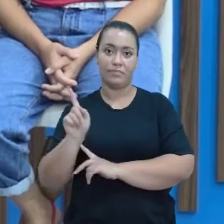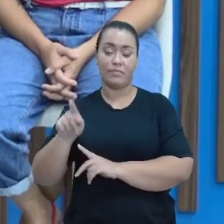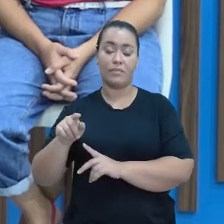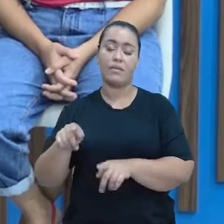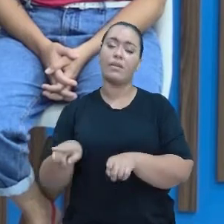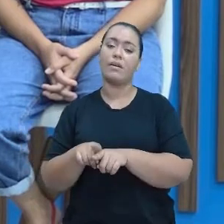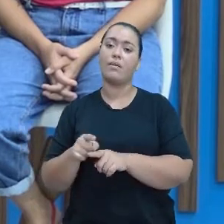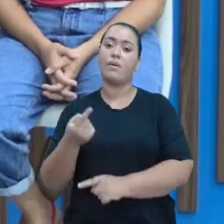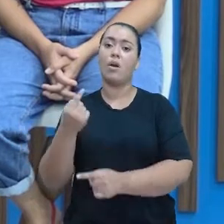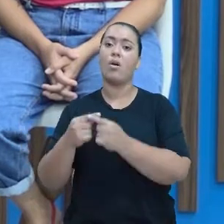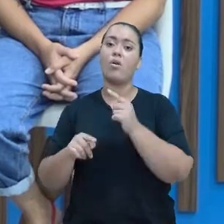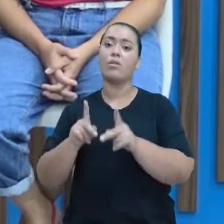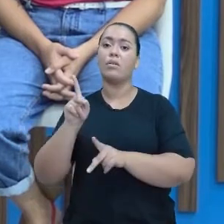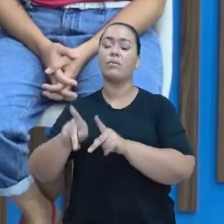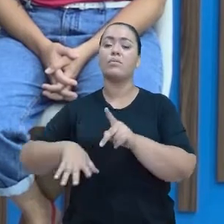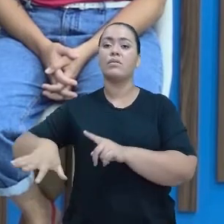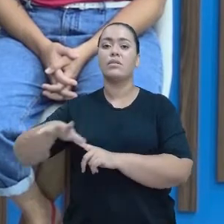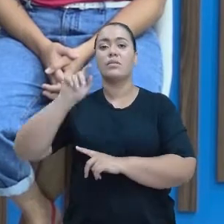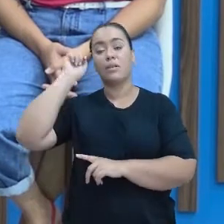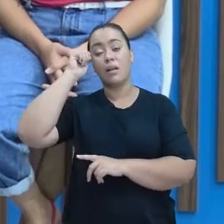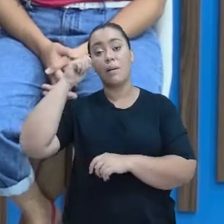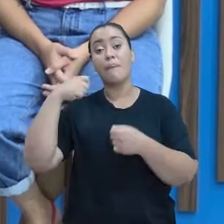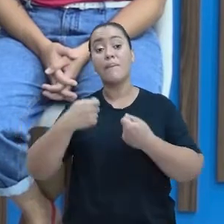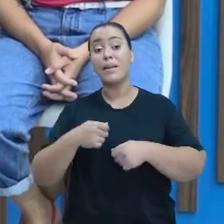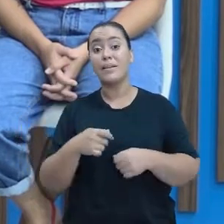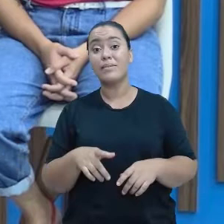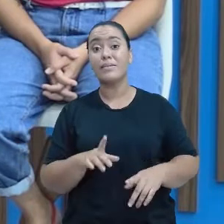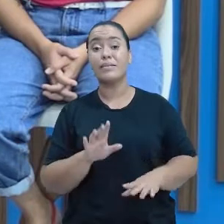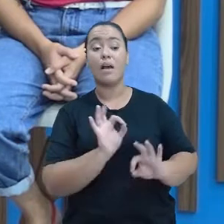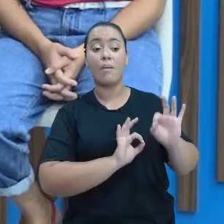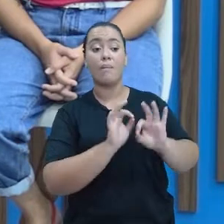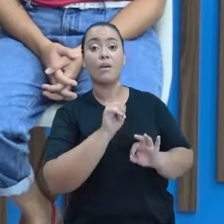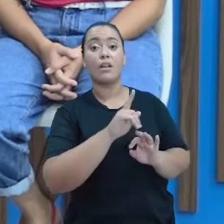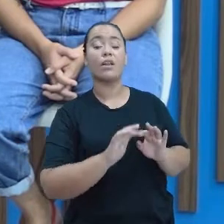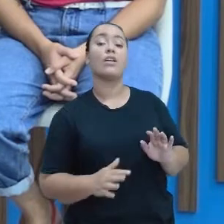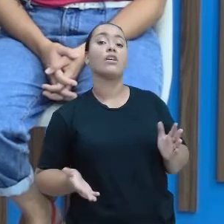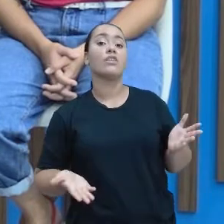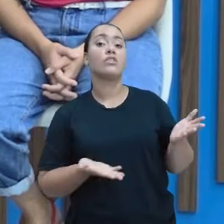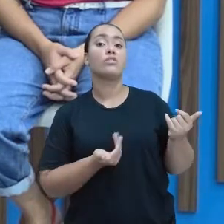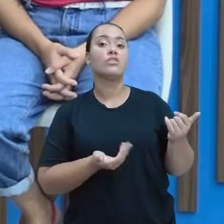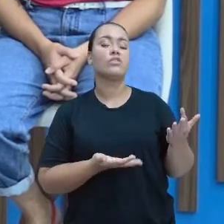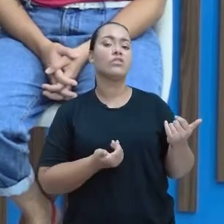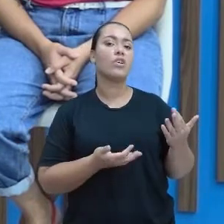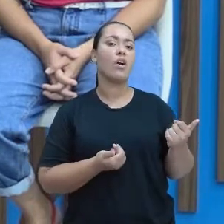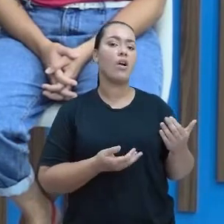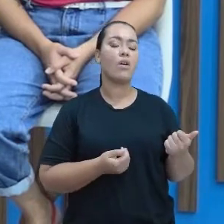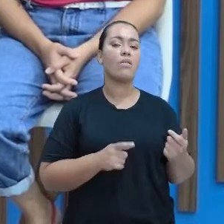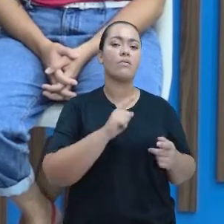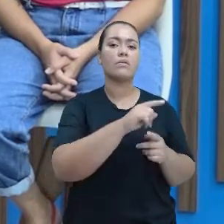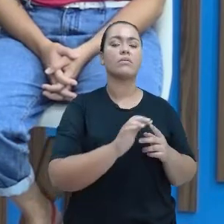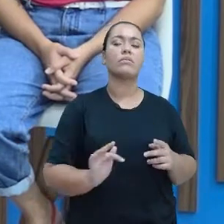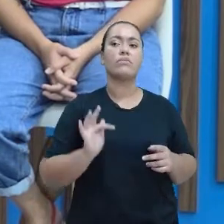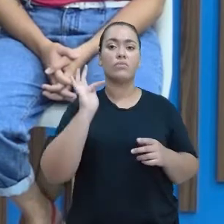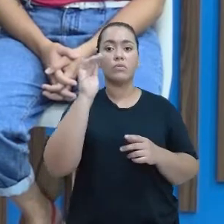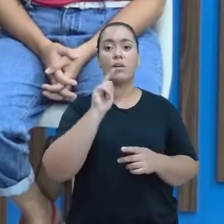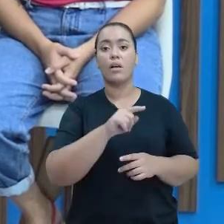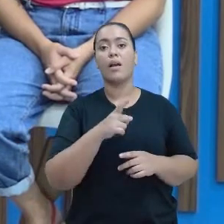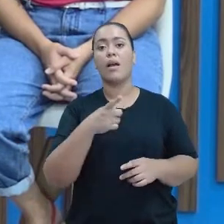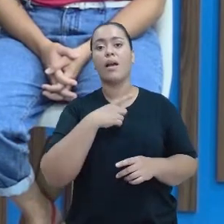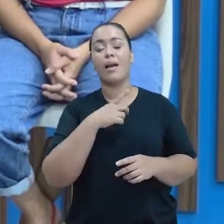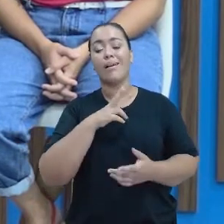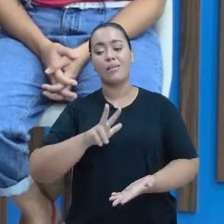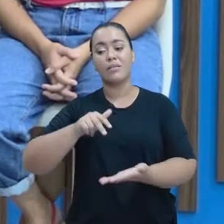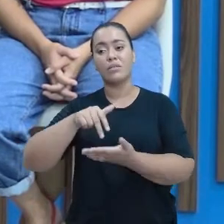negra. É preciso preparar jovens, meninas e meninos, para que eles possam atuar